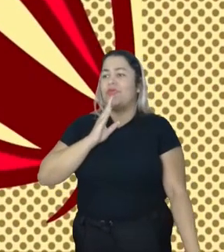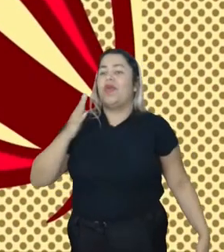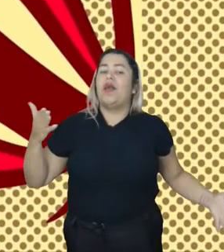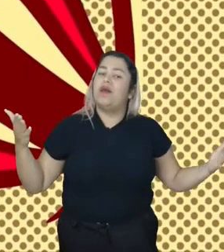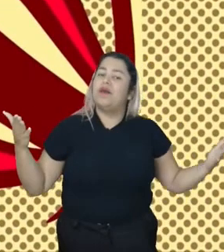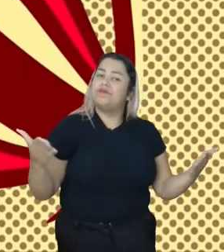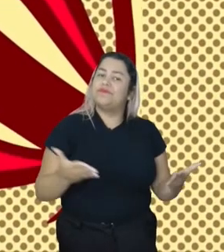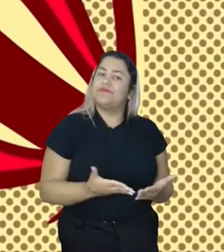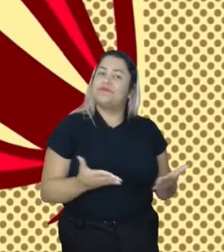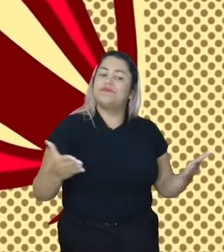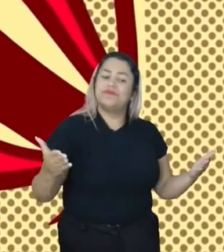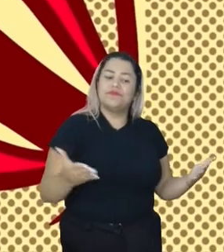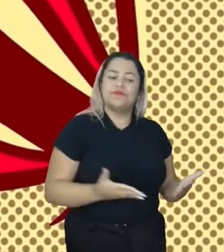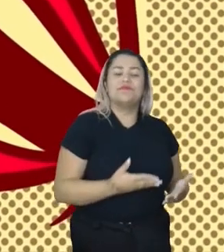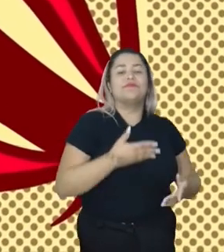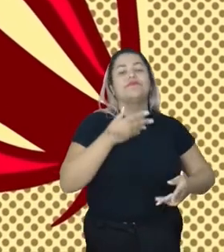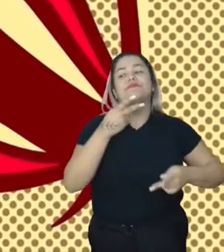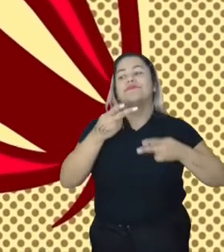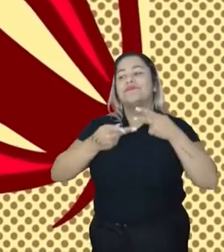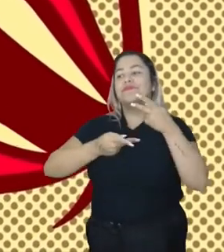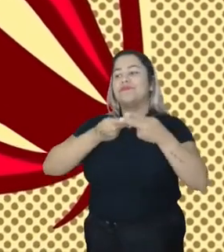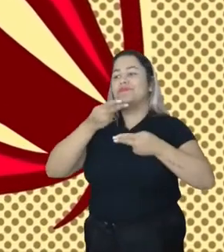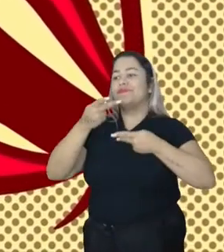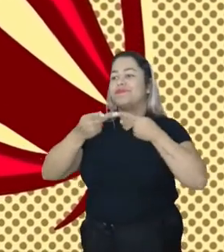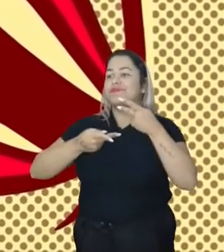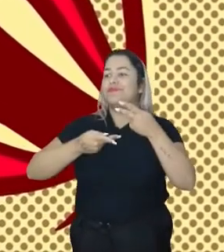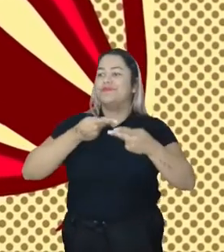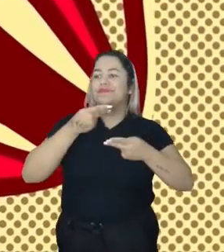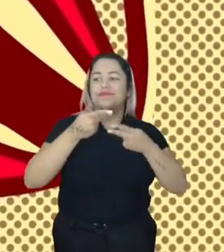Agora eu vou falar